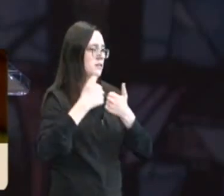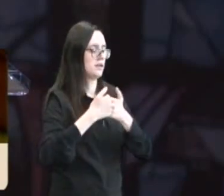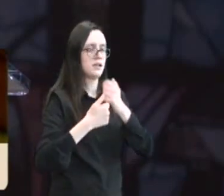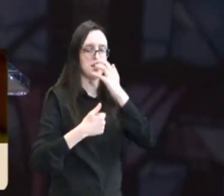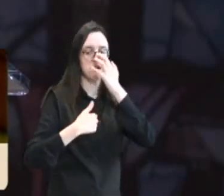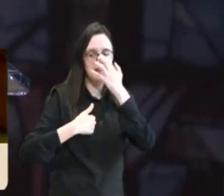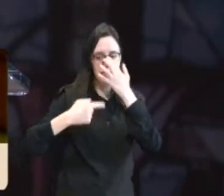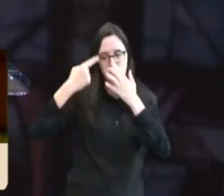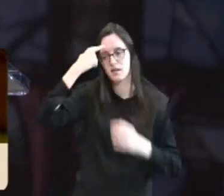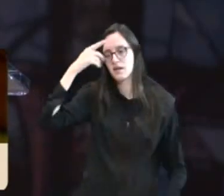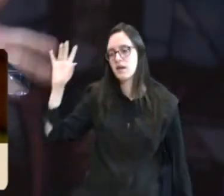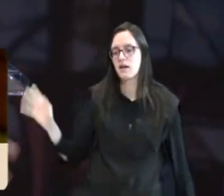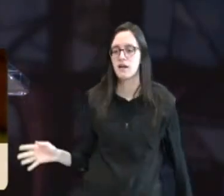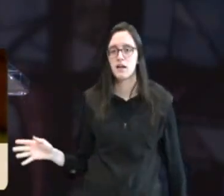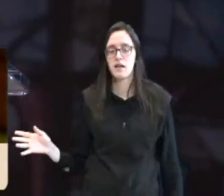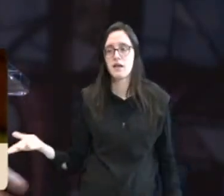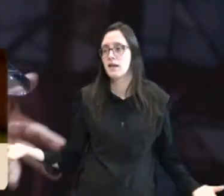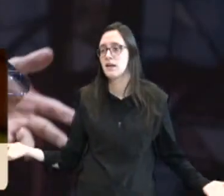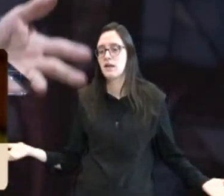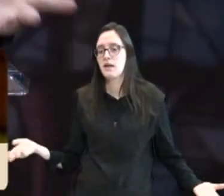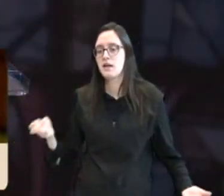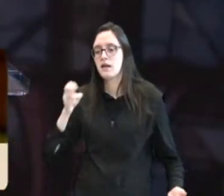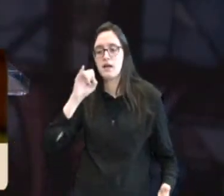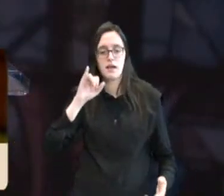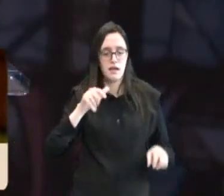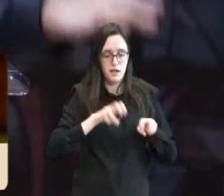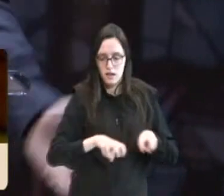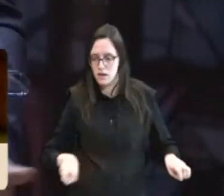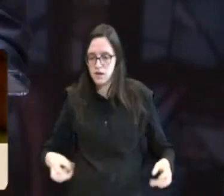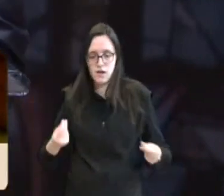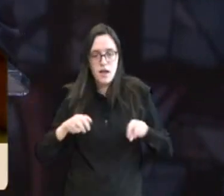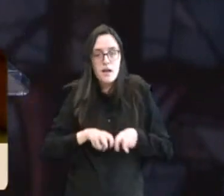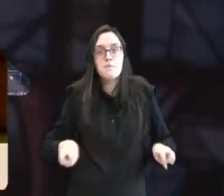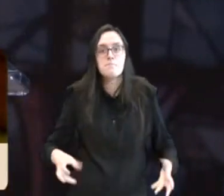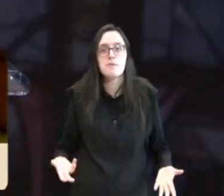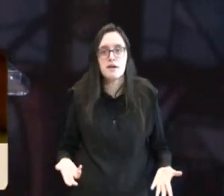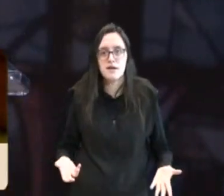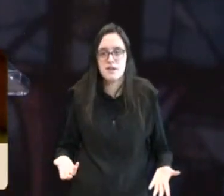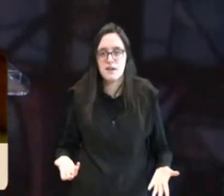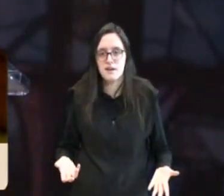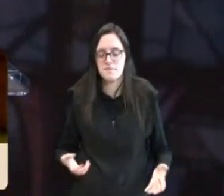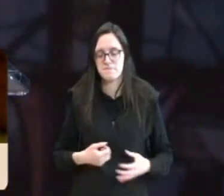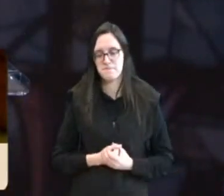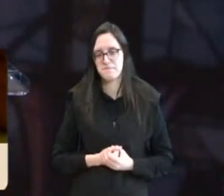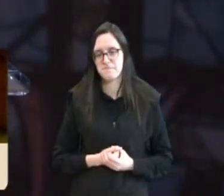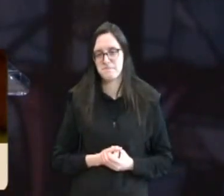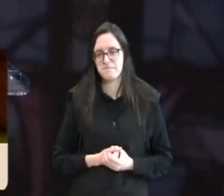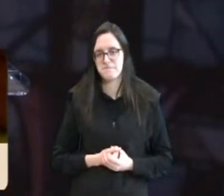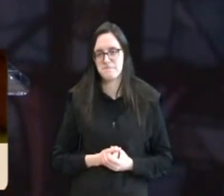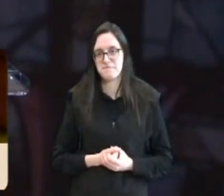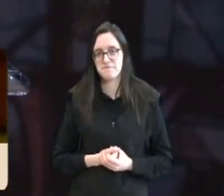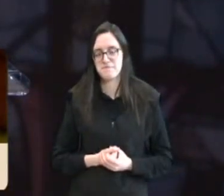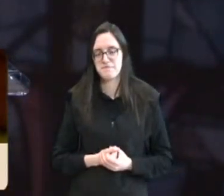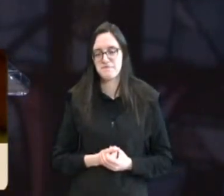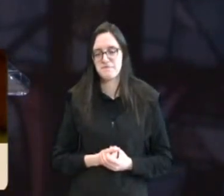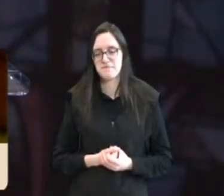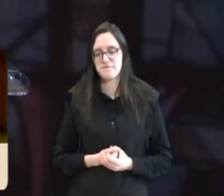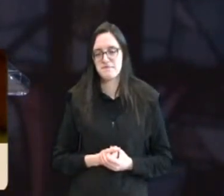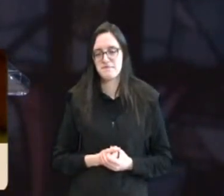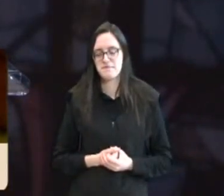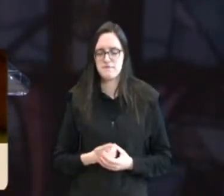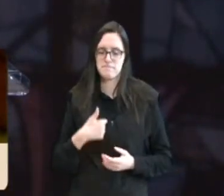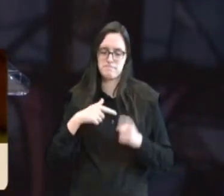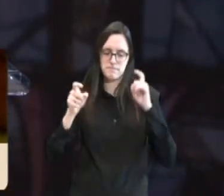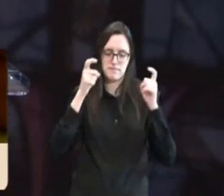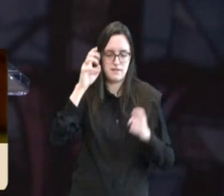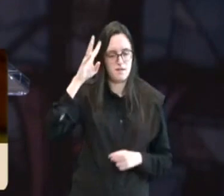dá um tiro para cima, como é que vai correr? Se está sentado no banco. Rio assim, né? Aí, quando foi na reunião de